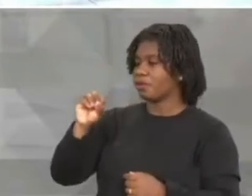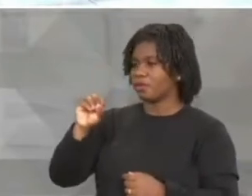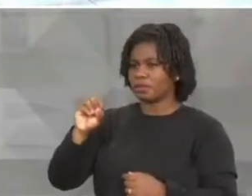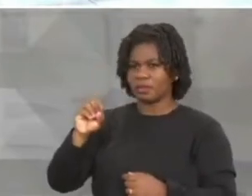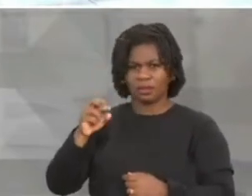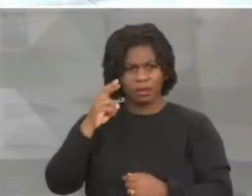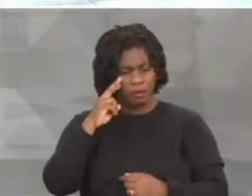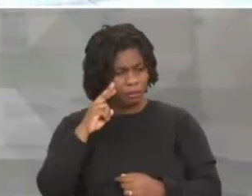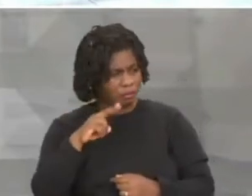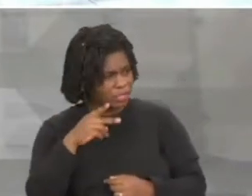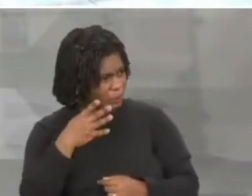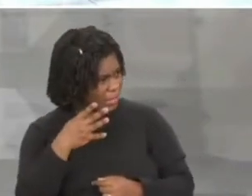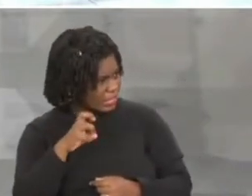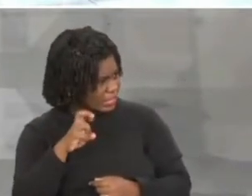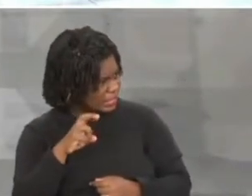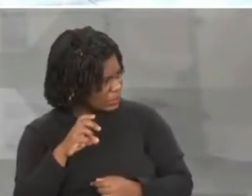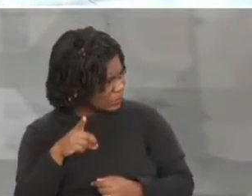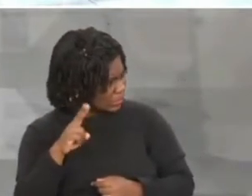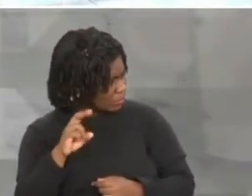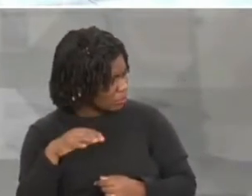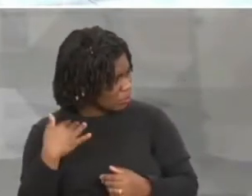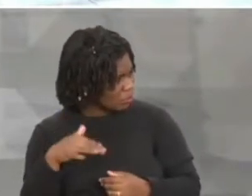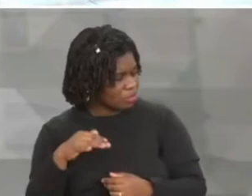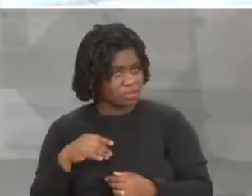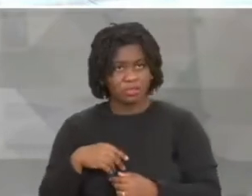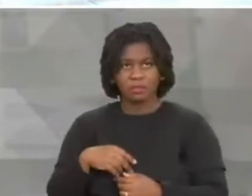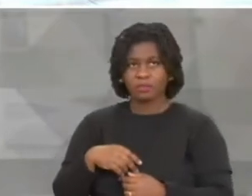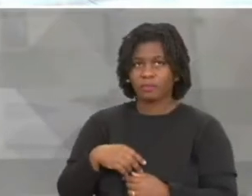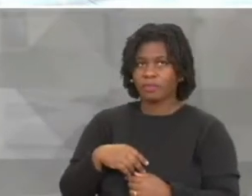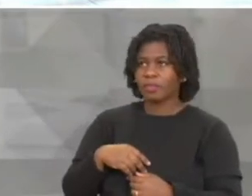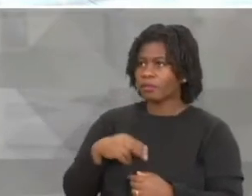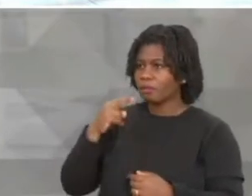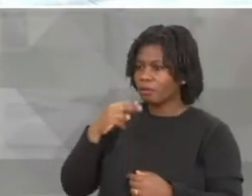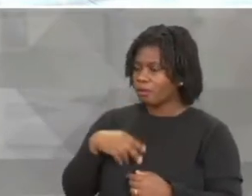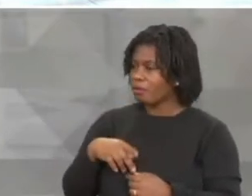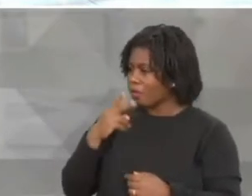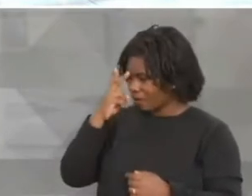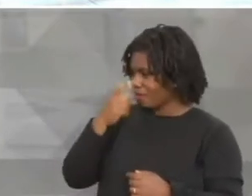só olhando sua foto ali quando você tava doente ninguém diz